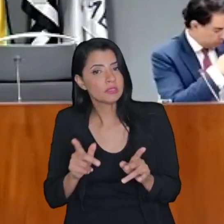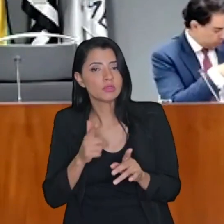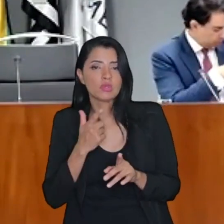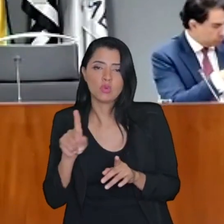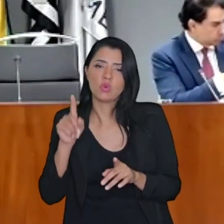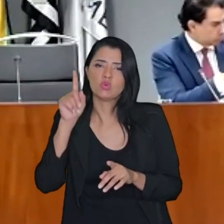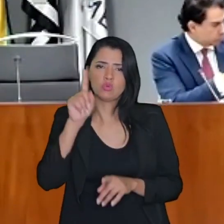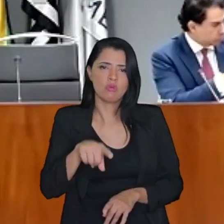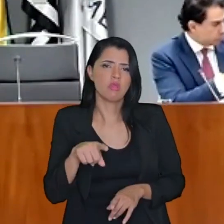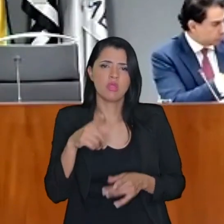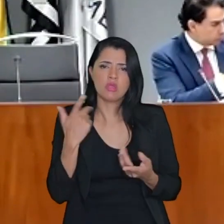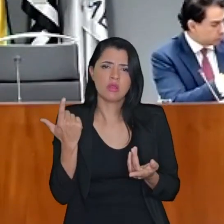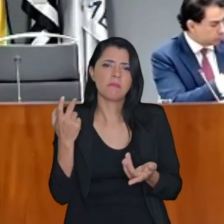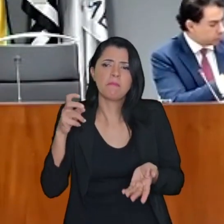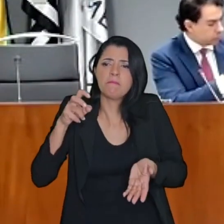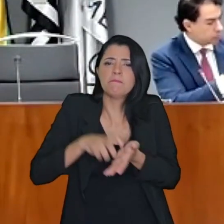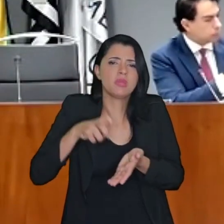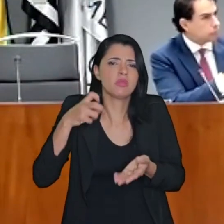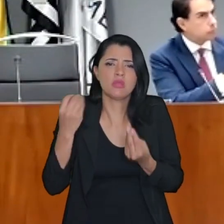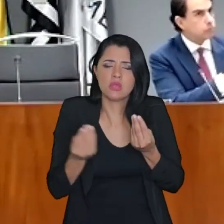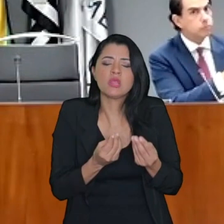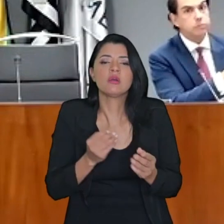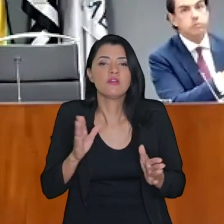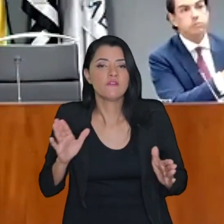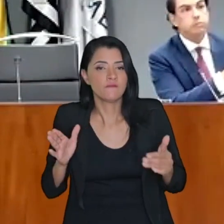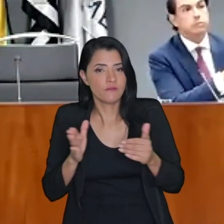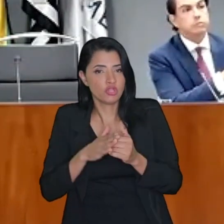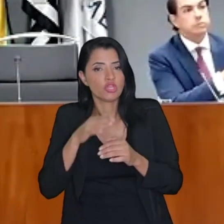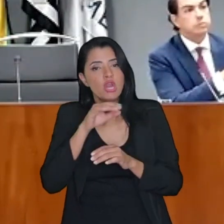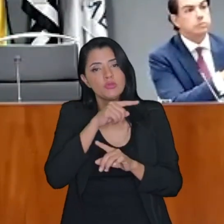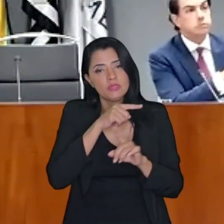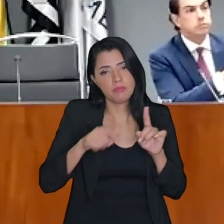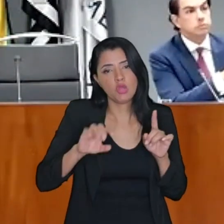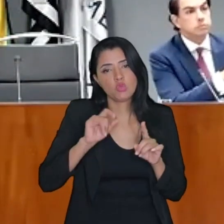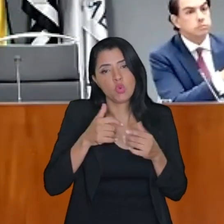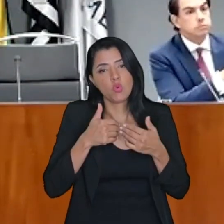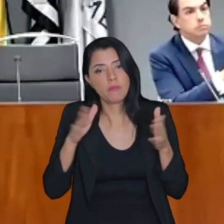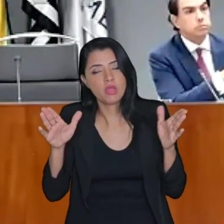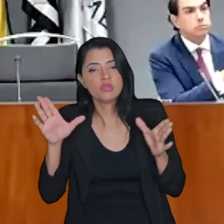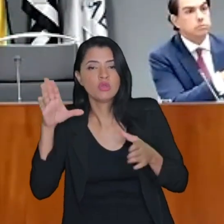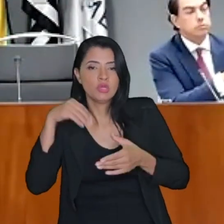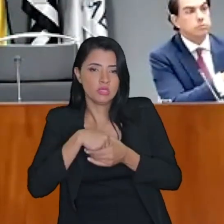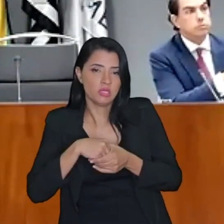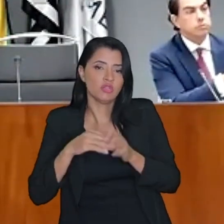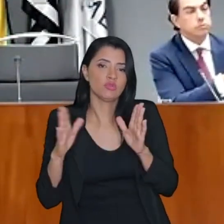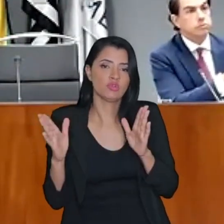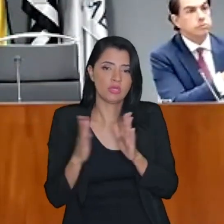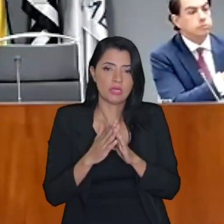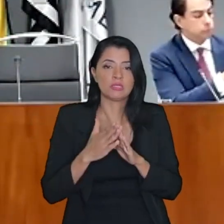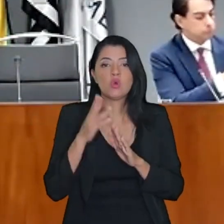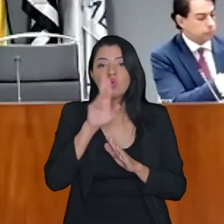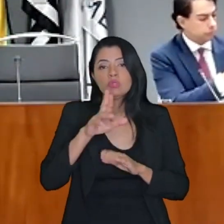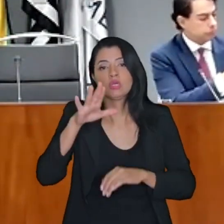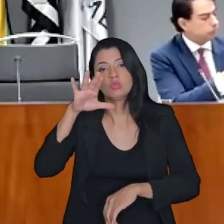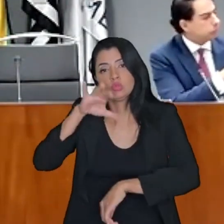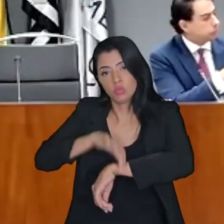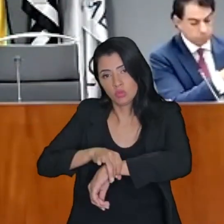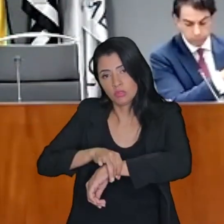outras palavras, eram o cumprimento de pena em regime fechado, semiaberta ou aberta em domicílio com tornozeleira.